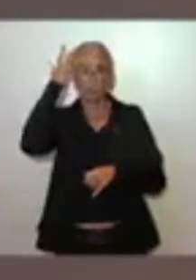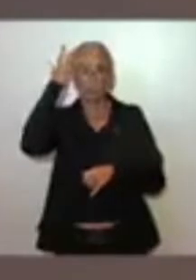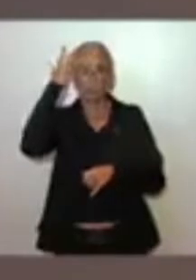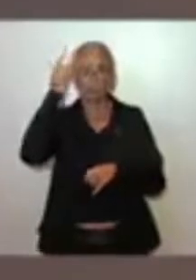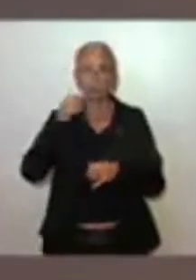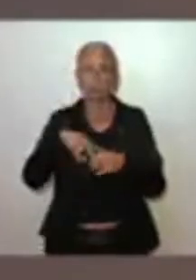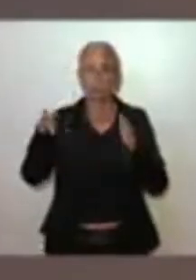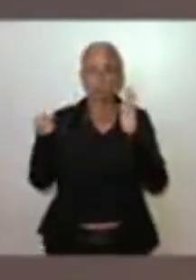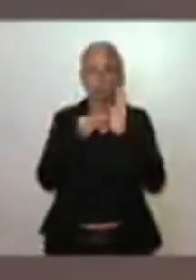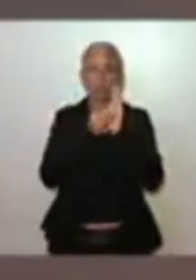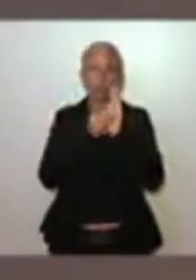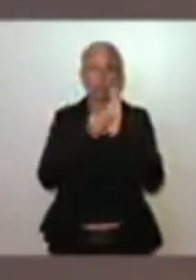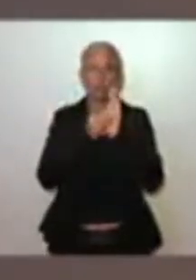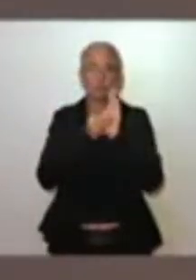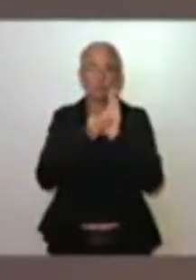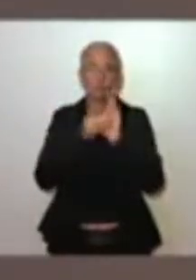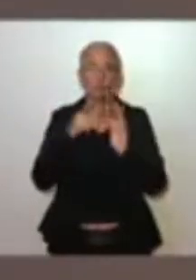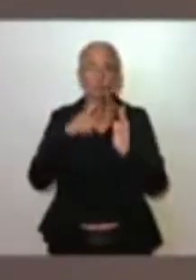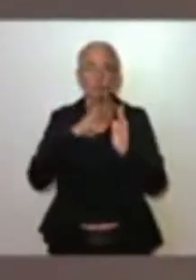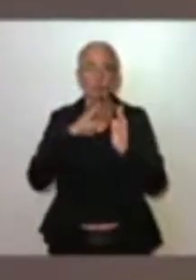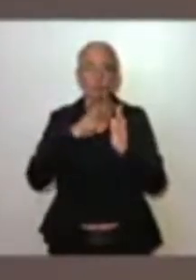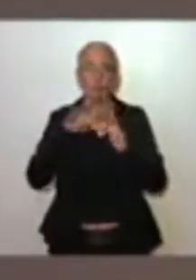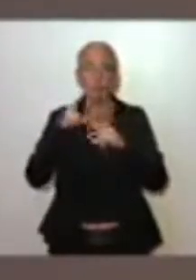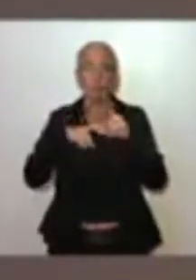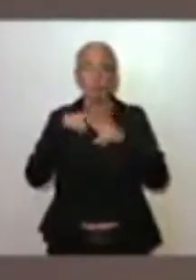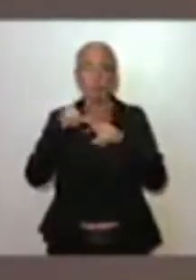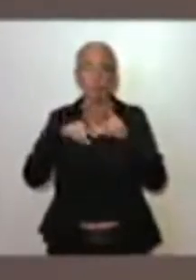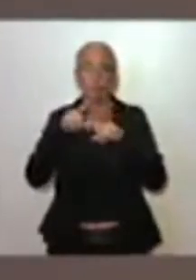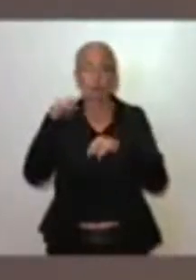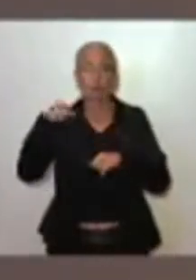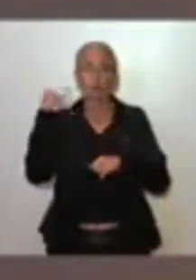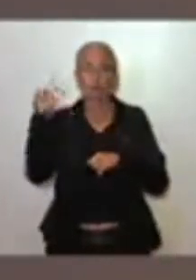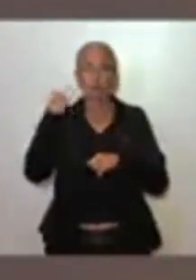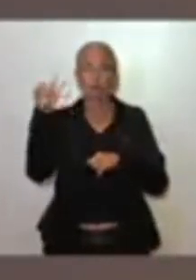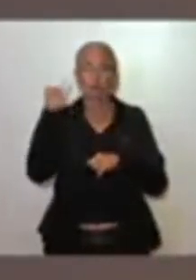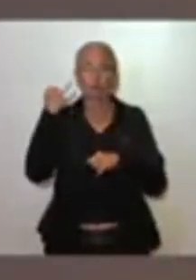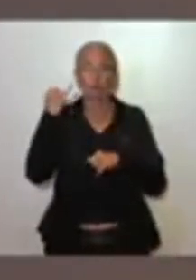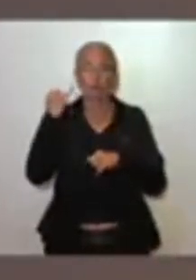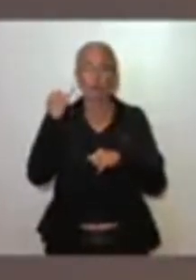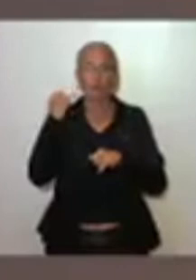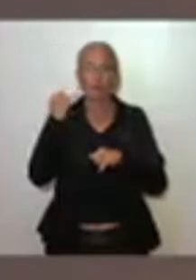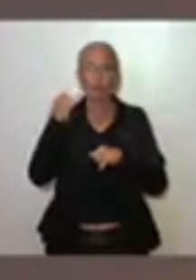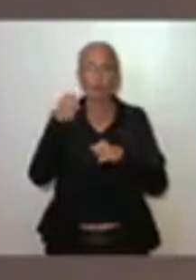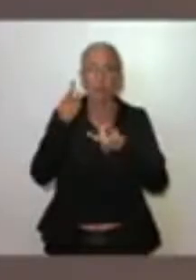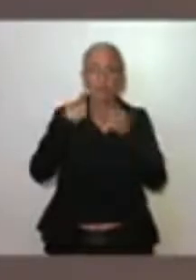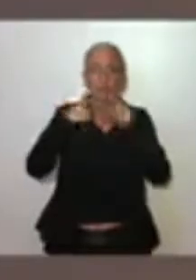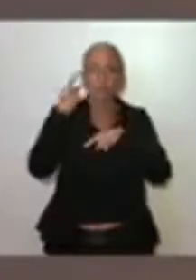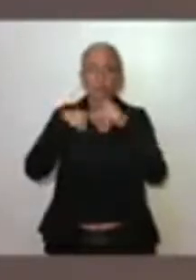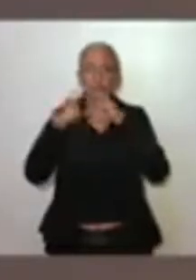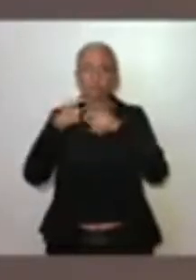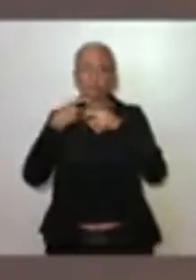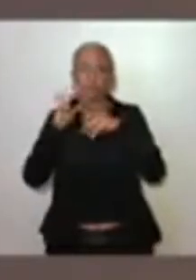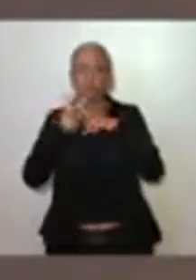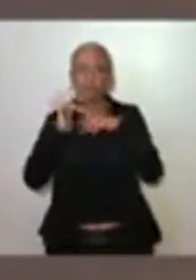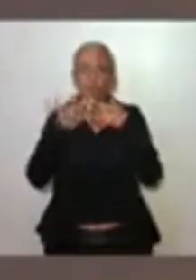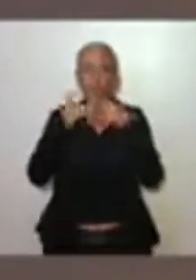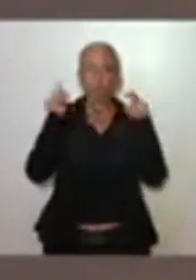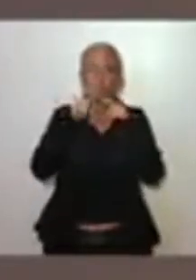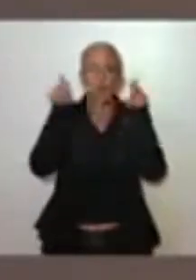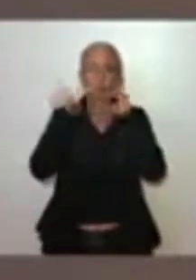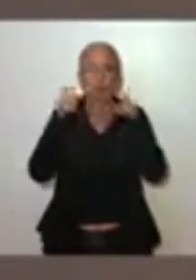a um produto um subproduto muito importante da revolução digital que marca as nossas vidas